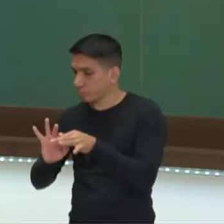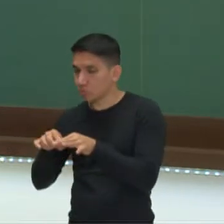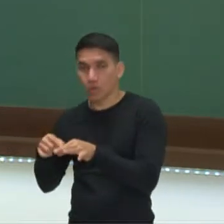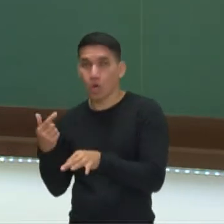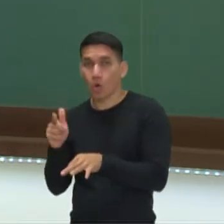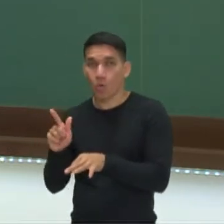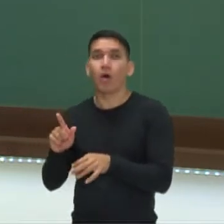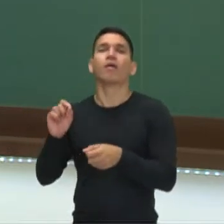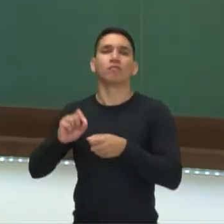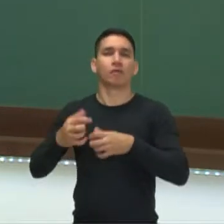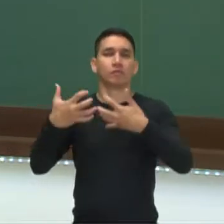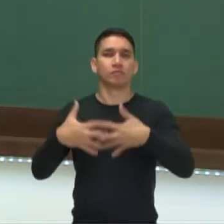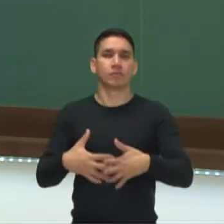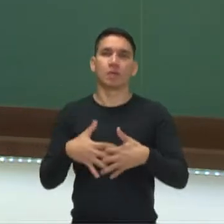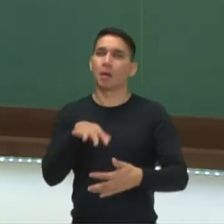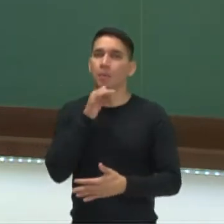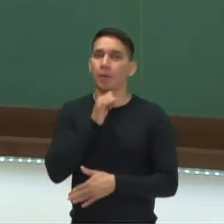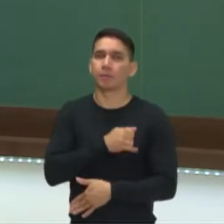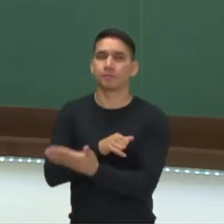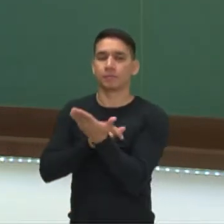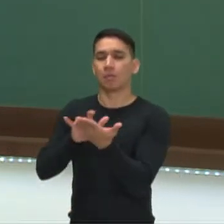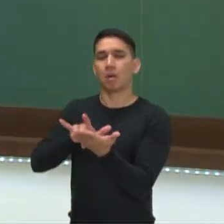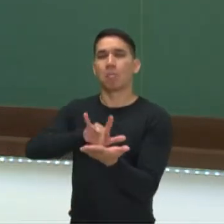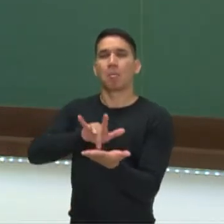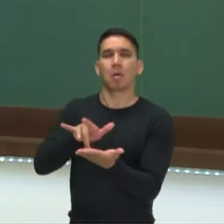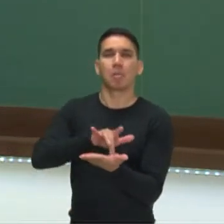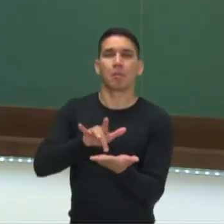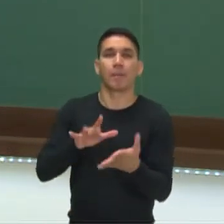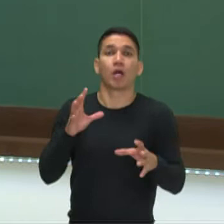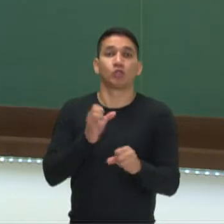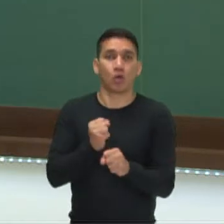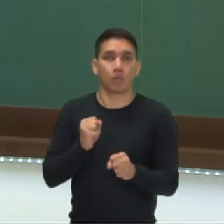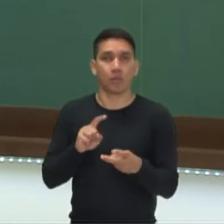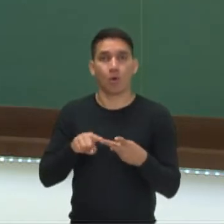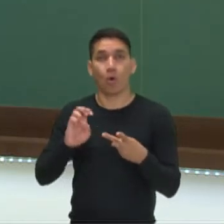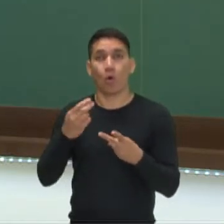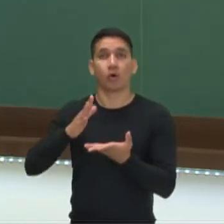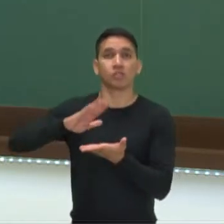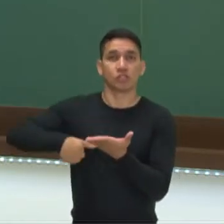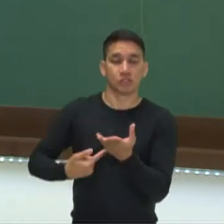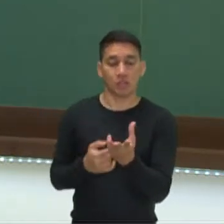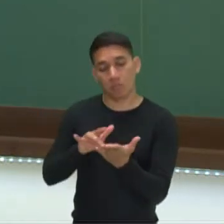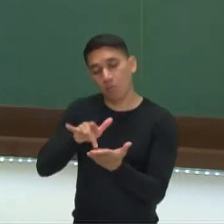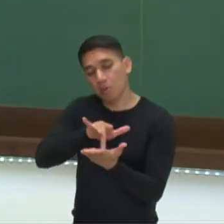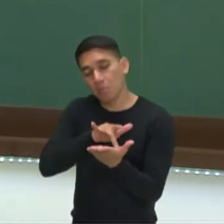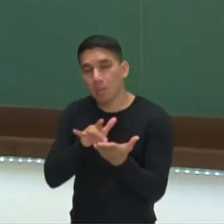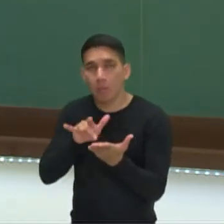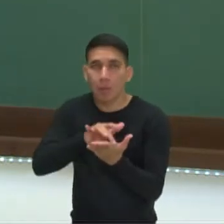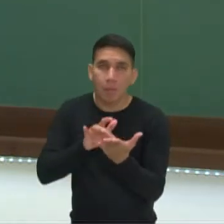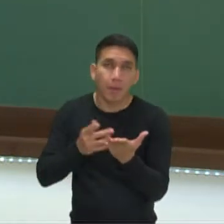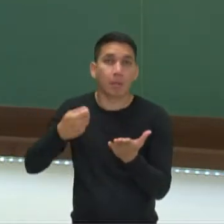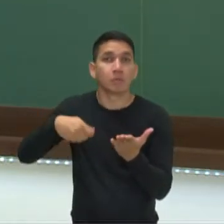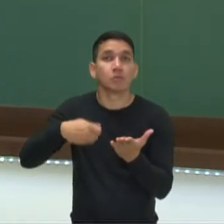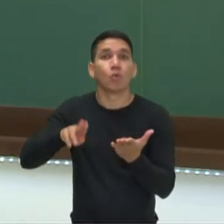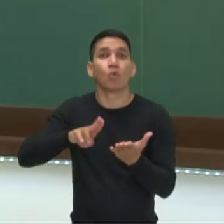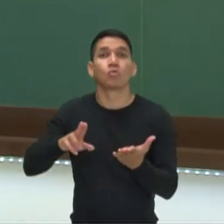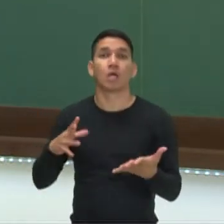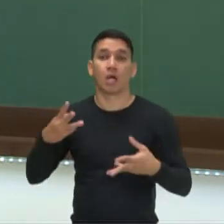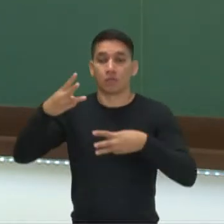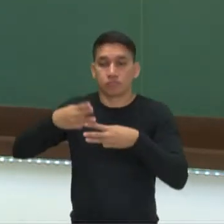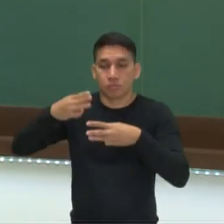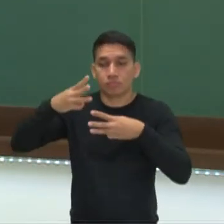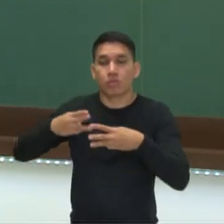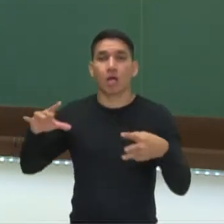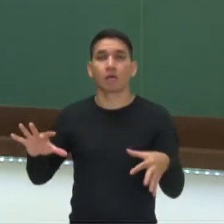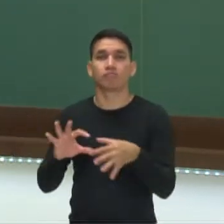função, né? Por exemplo, uma calculadora, executar uma função de soma, uma função de subtração. Então eu preciso usar esses resistores para fazer